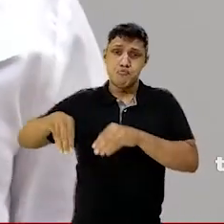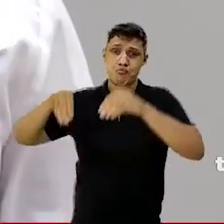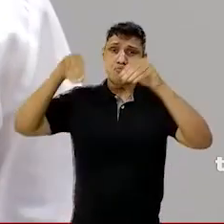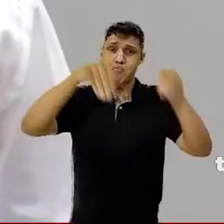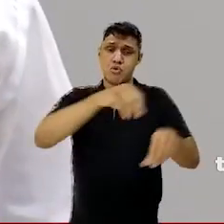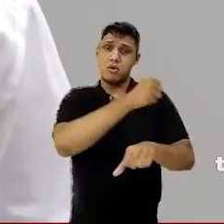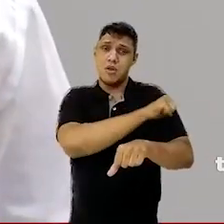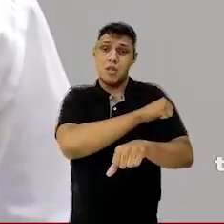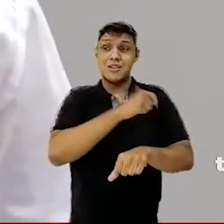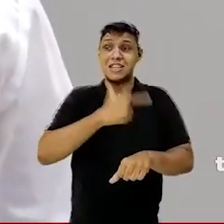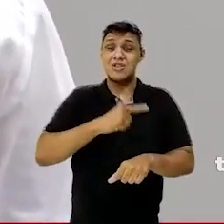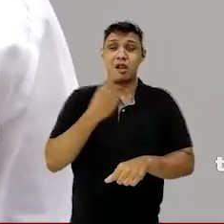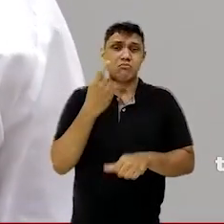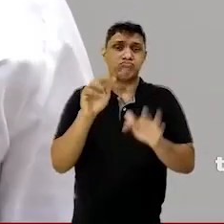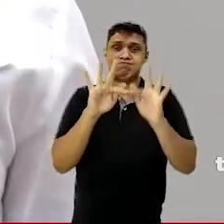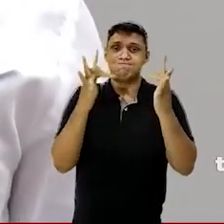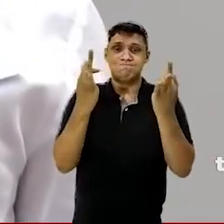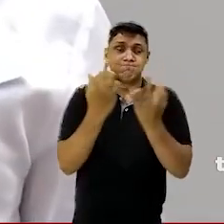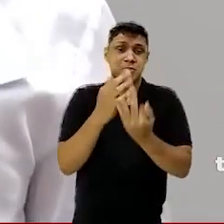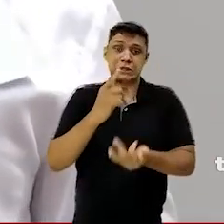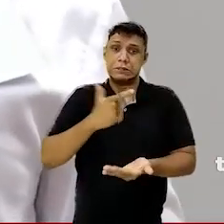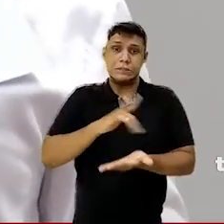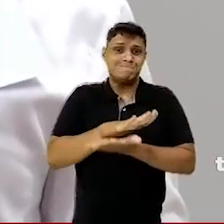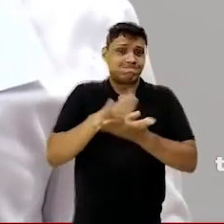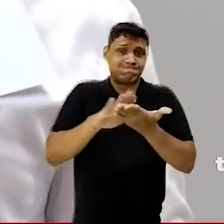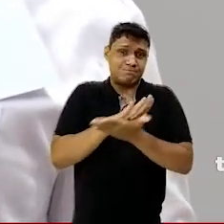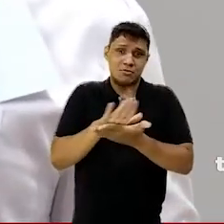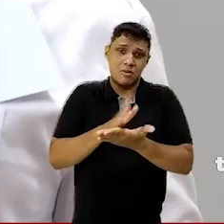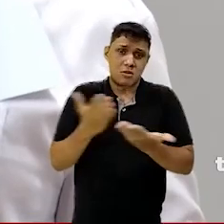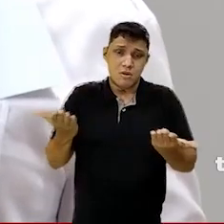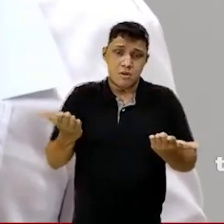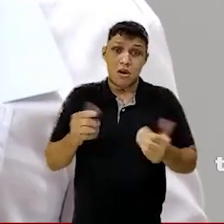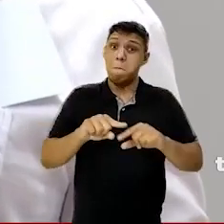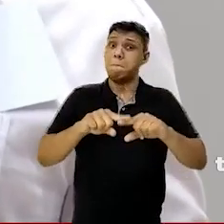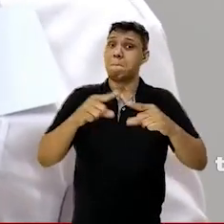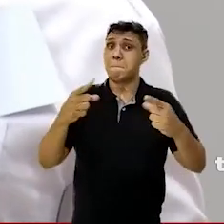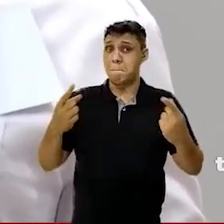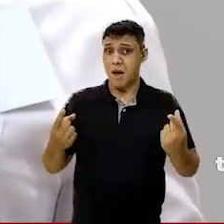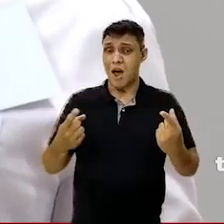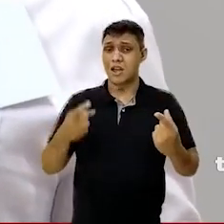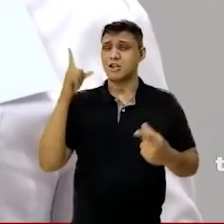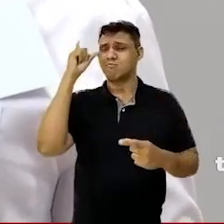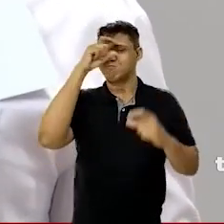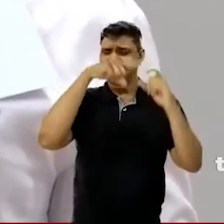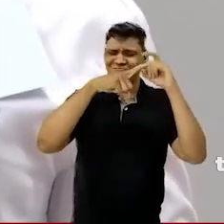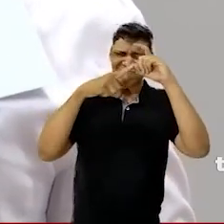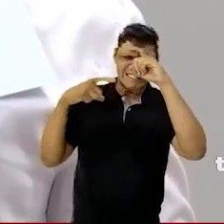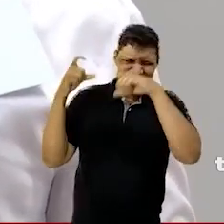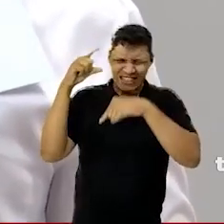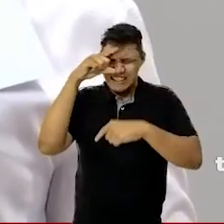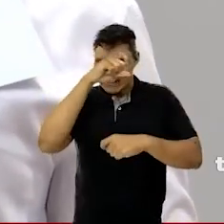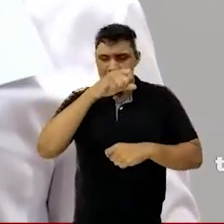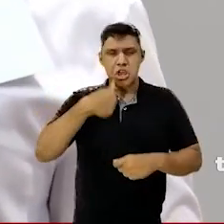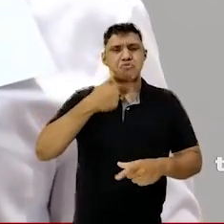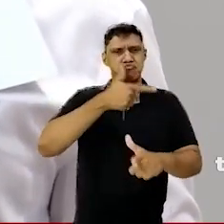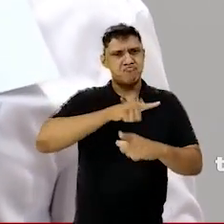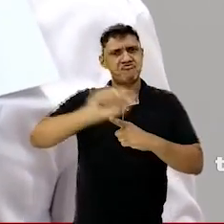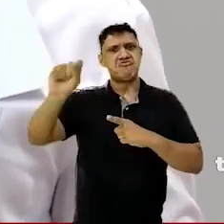nenhum familiar lá no estado do Rio. Mas mesmo assim, com todas as dificuldades, eu venci na